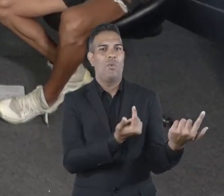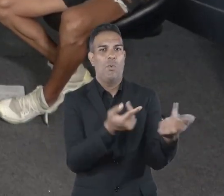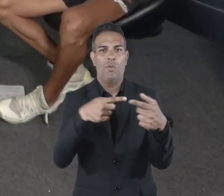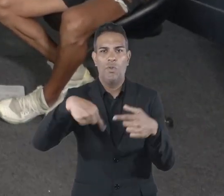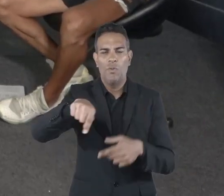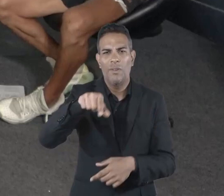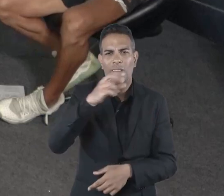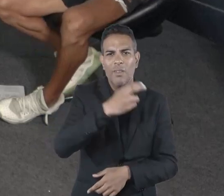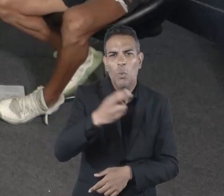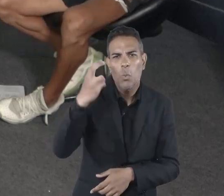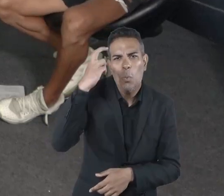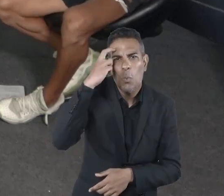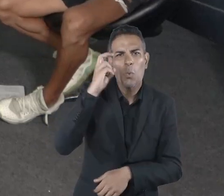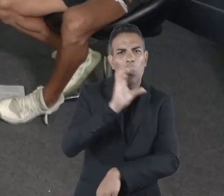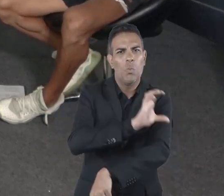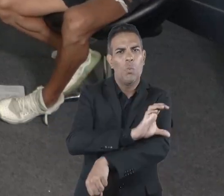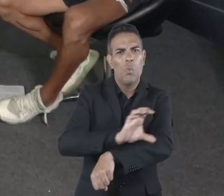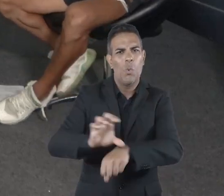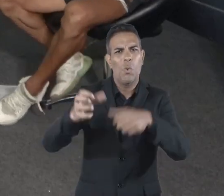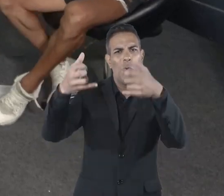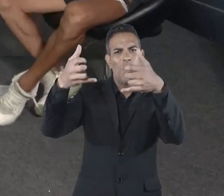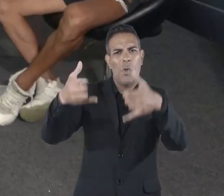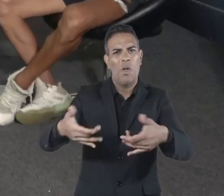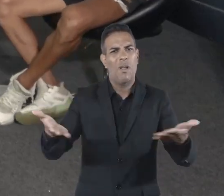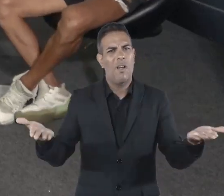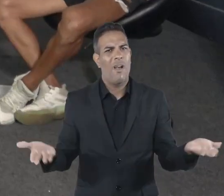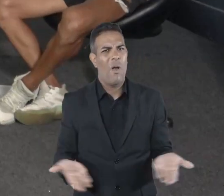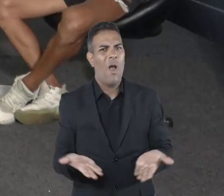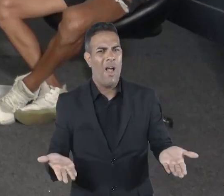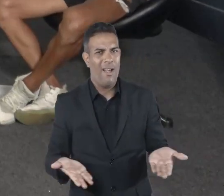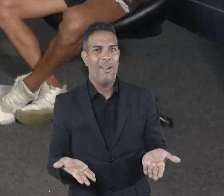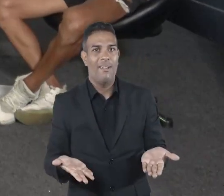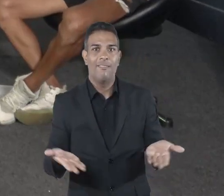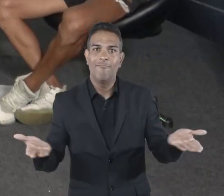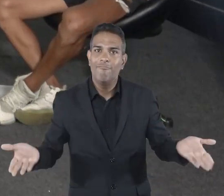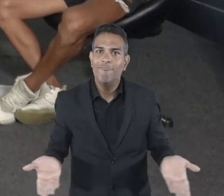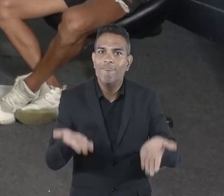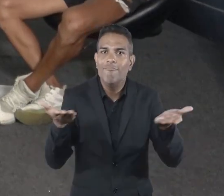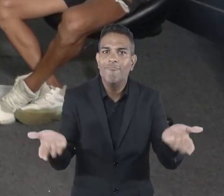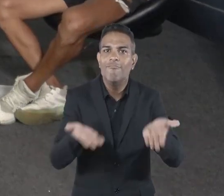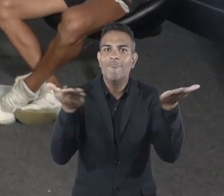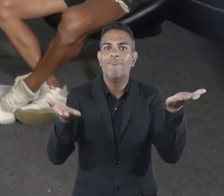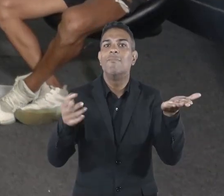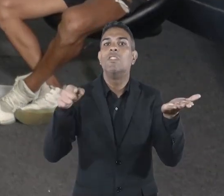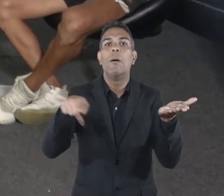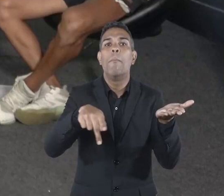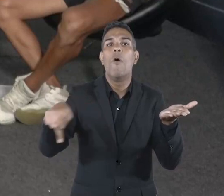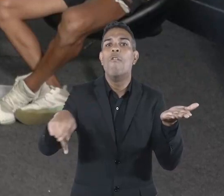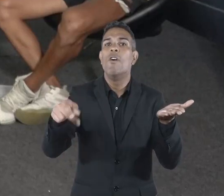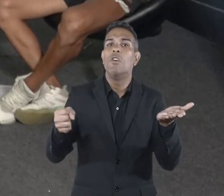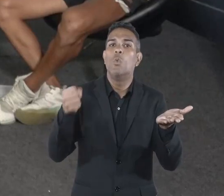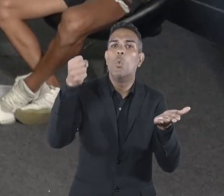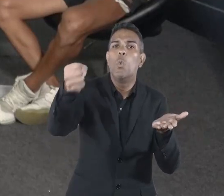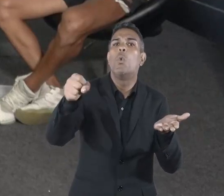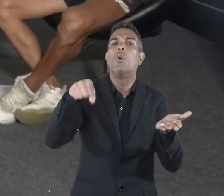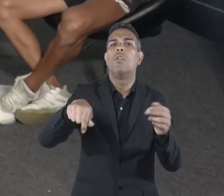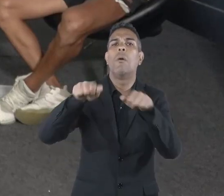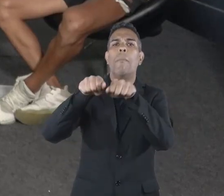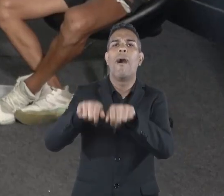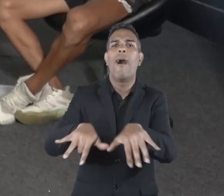somos migrantes. E falando da bagagem cultural, que a gente conversou agora sobre levar